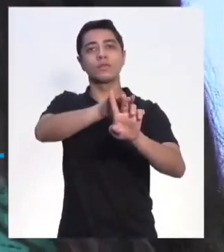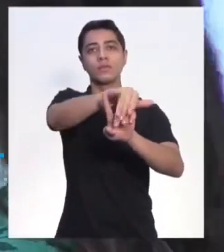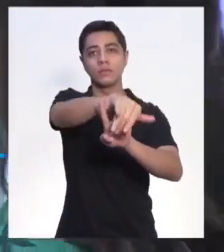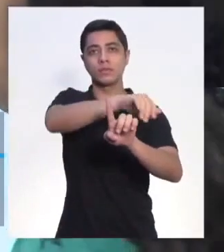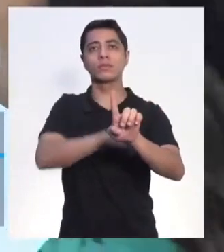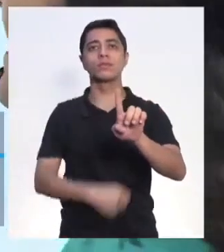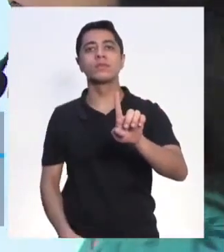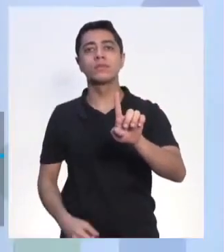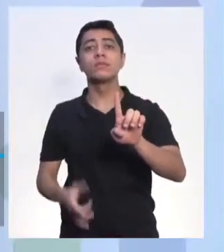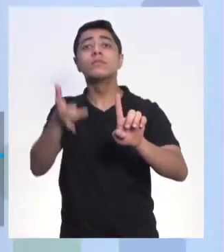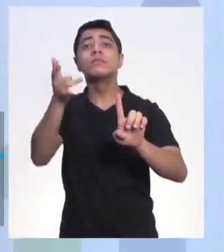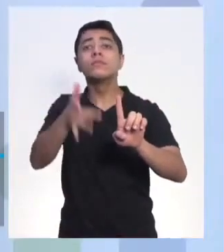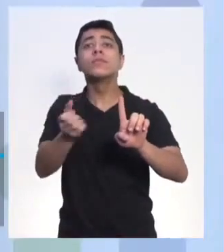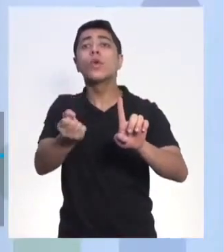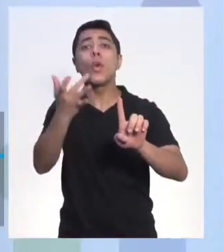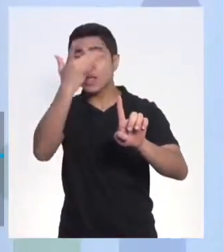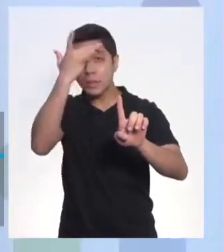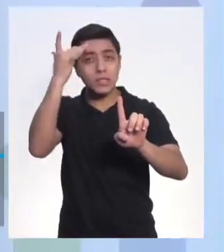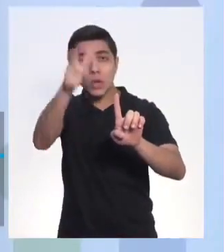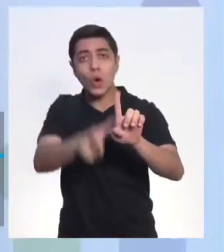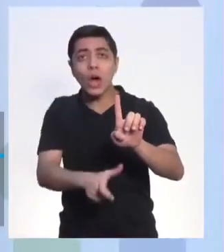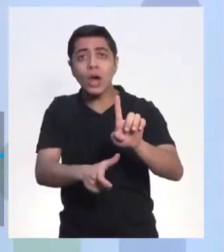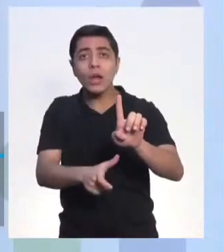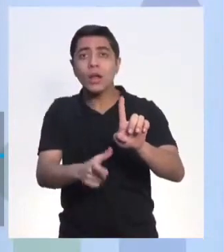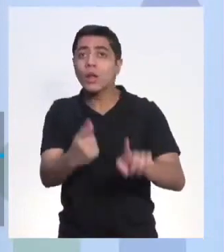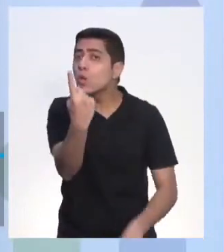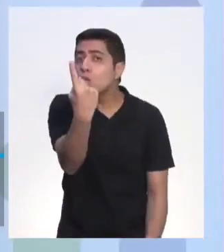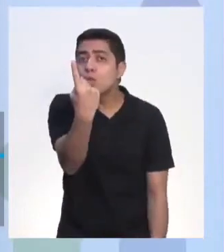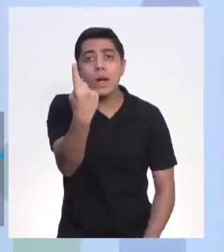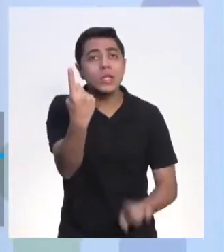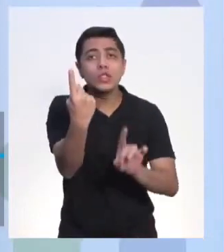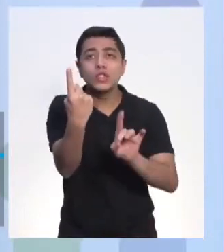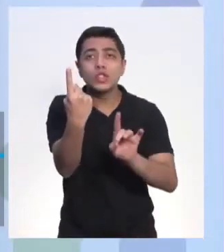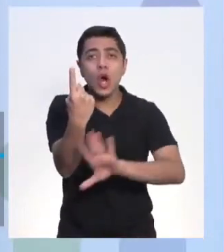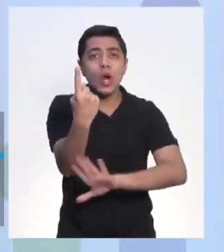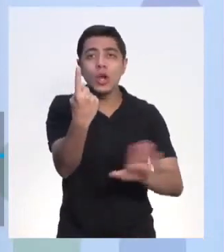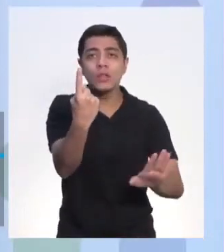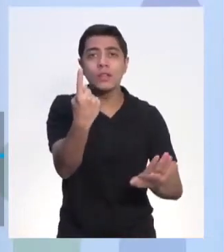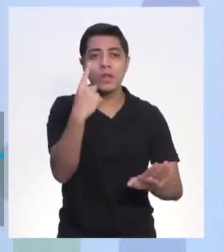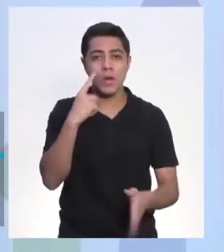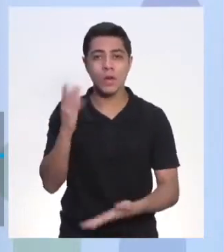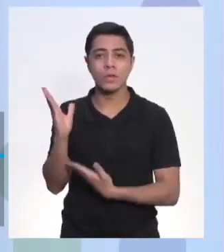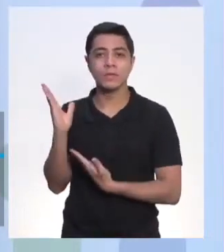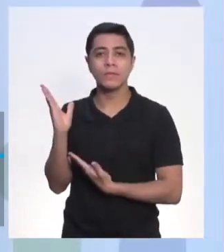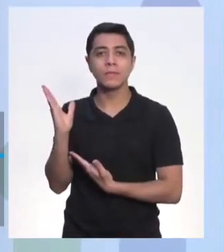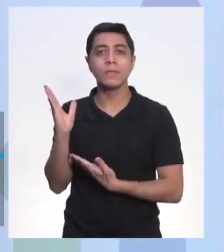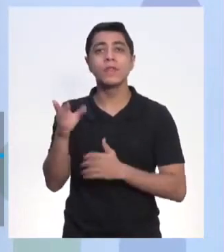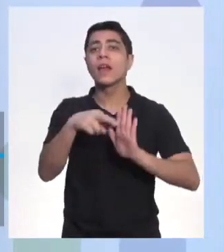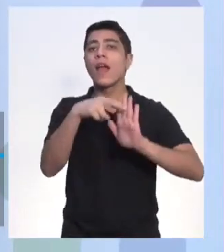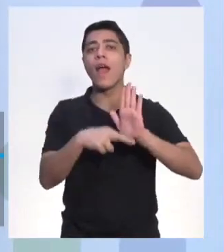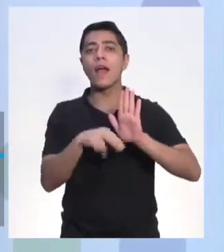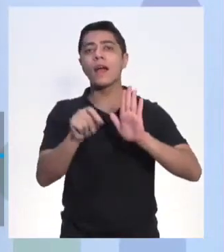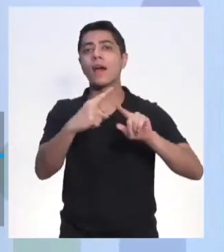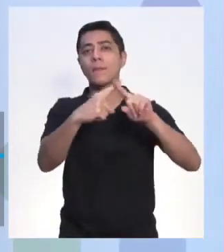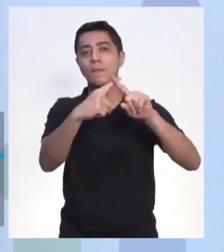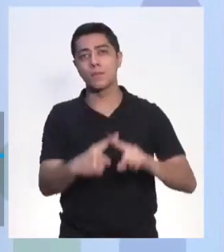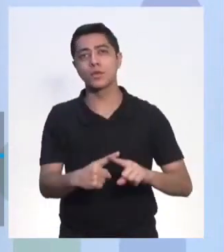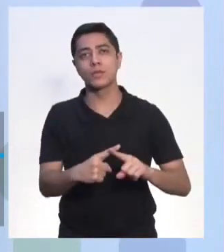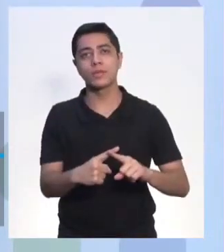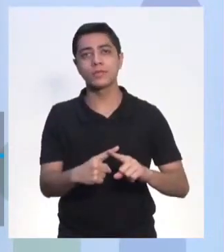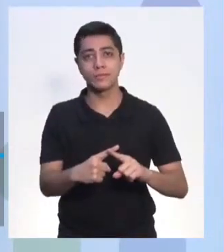única pessoa. E aqui a gente usa o princípio multiplicativo. Vamos multiplicar